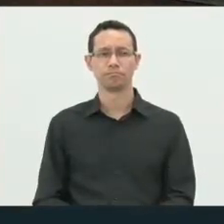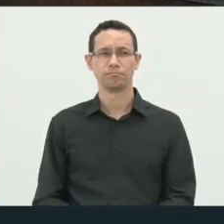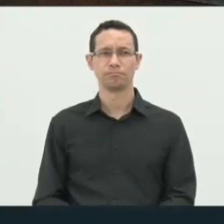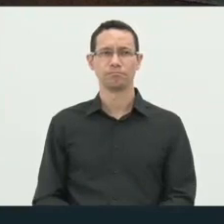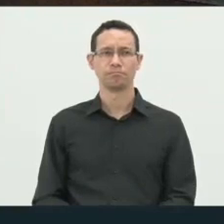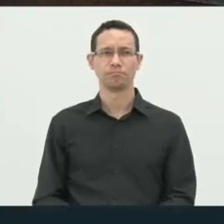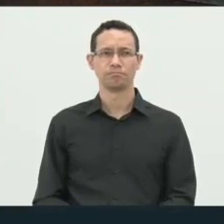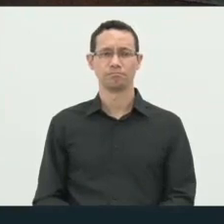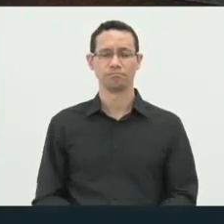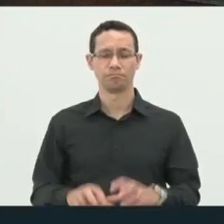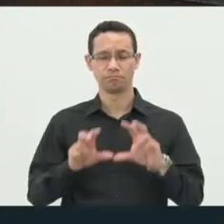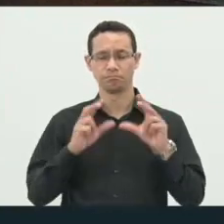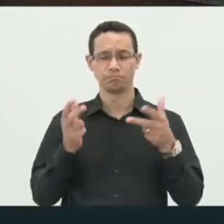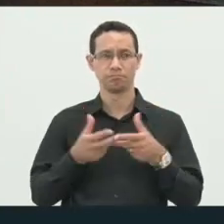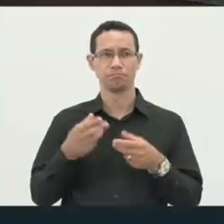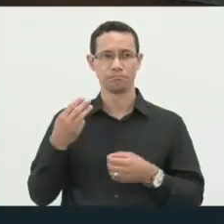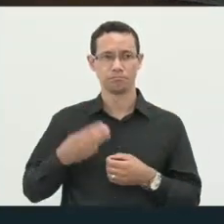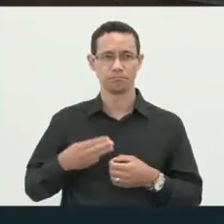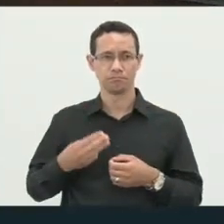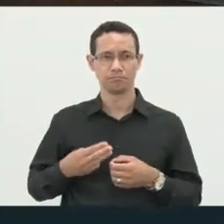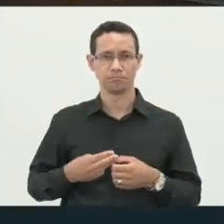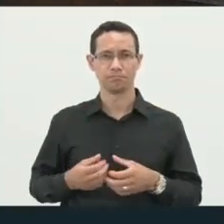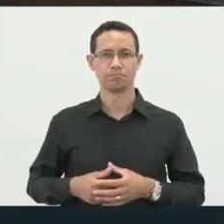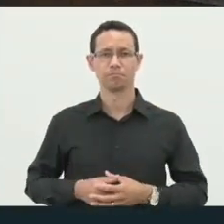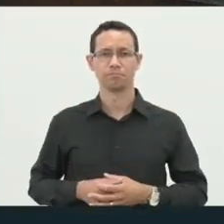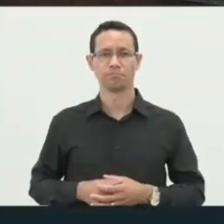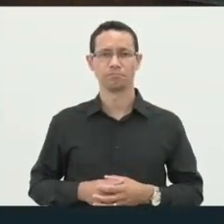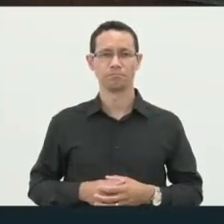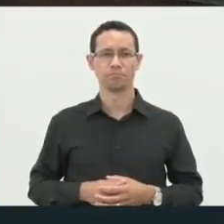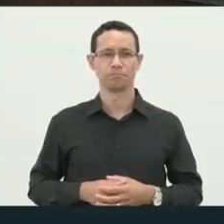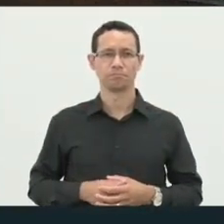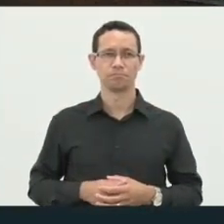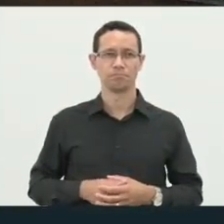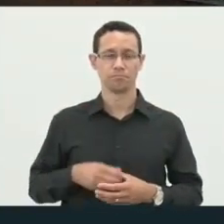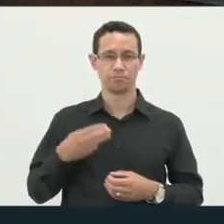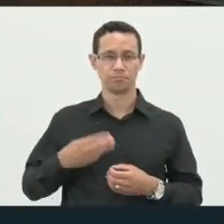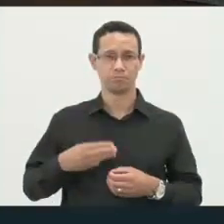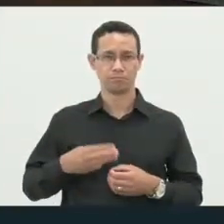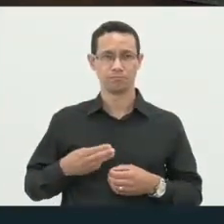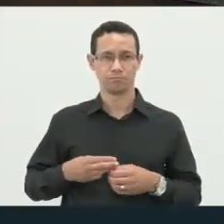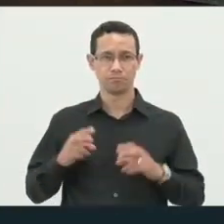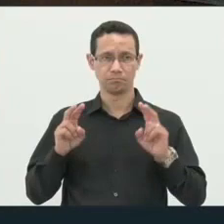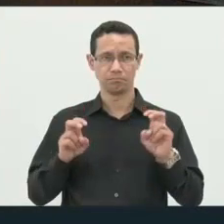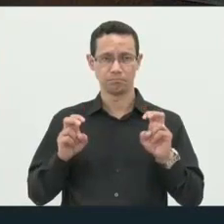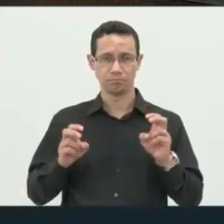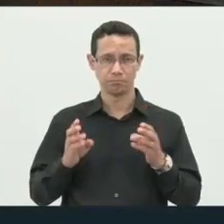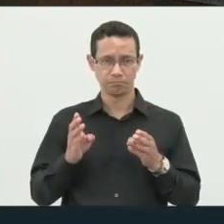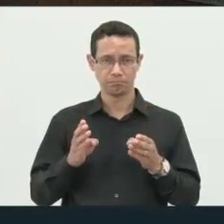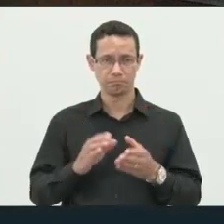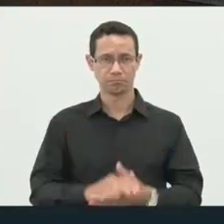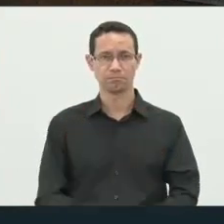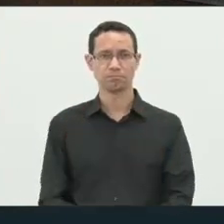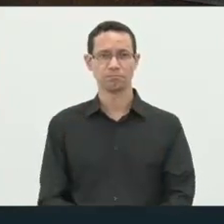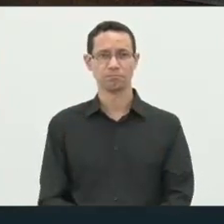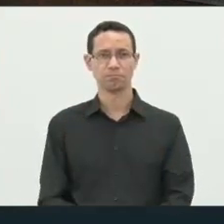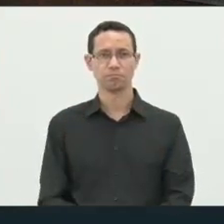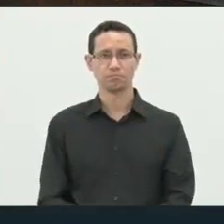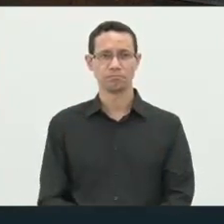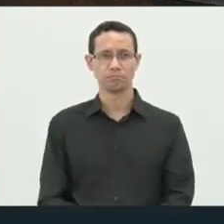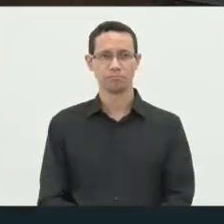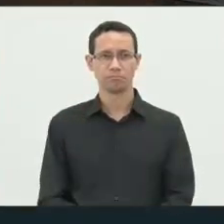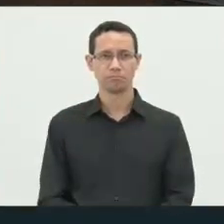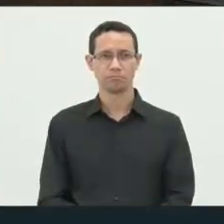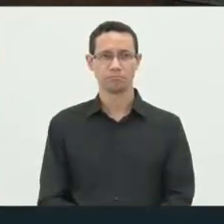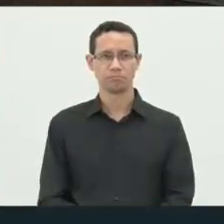que a câmara municipal do município em questão seja chamado